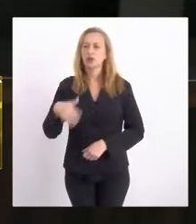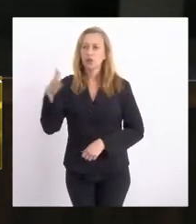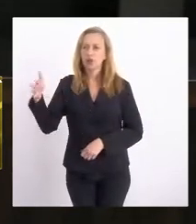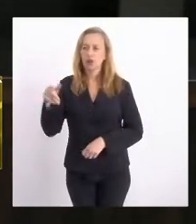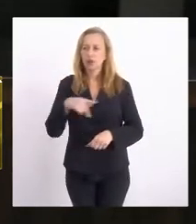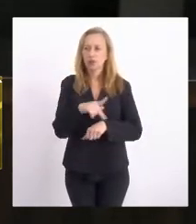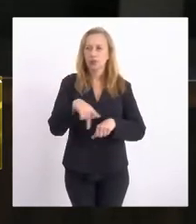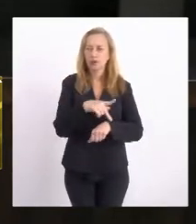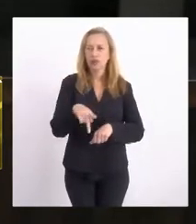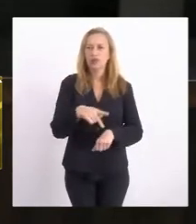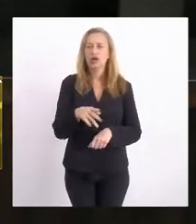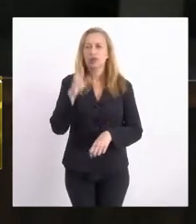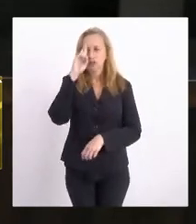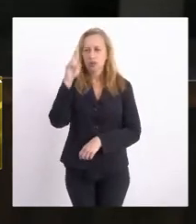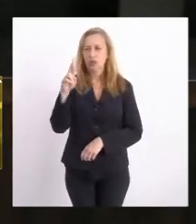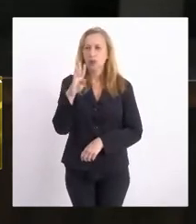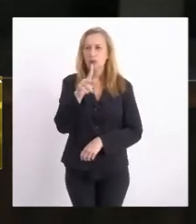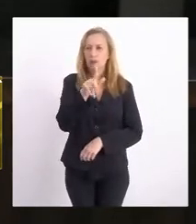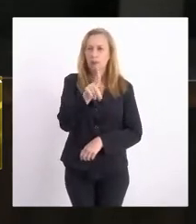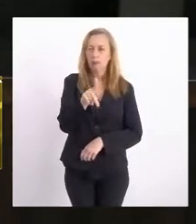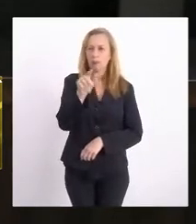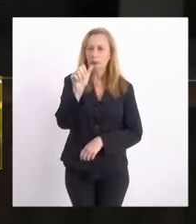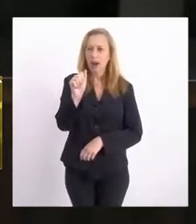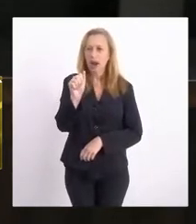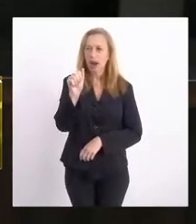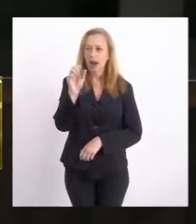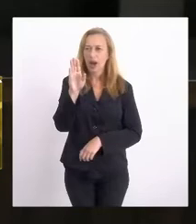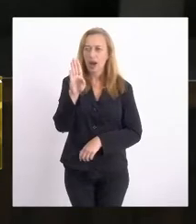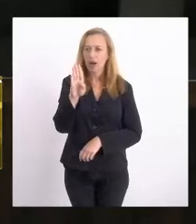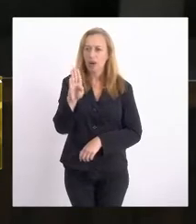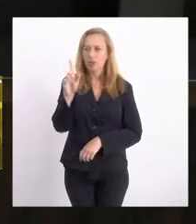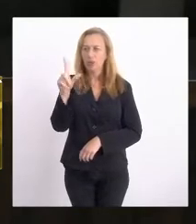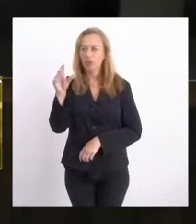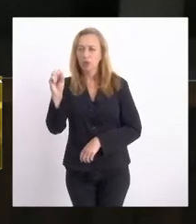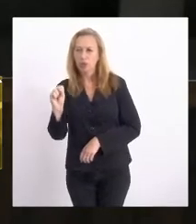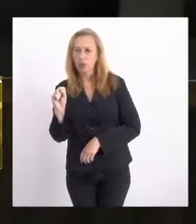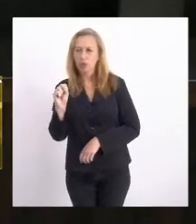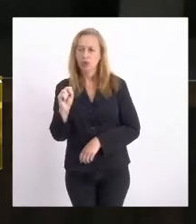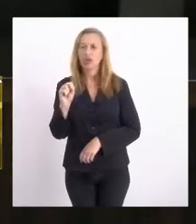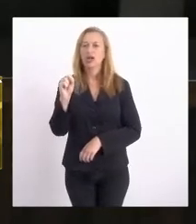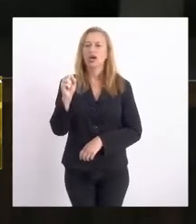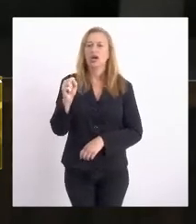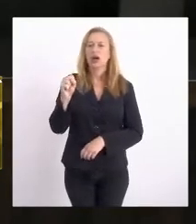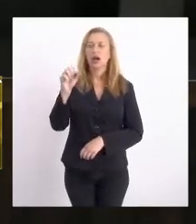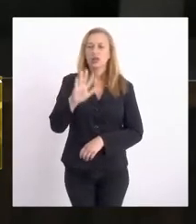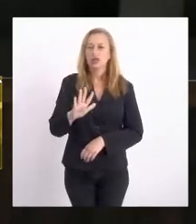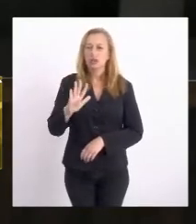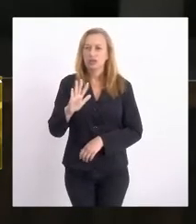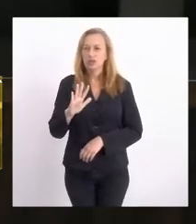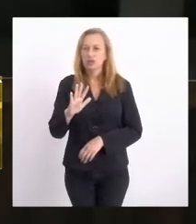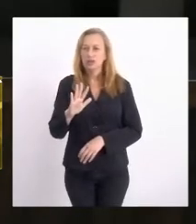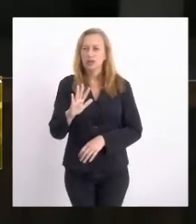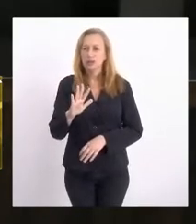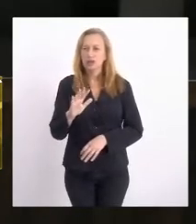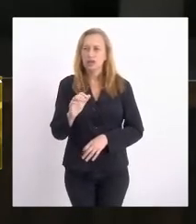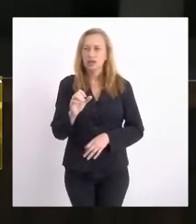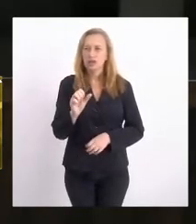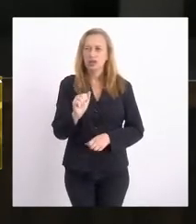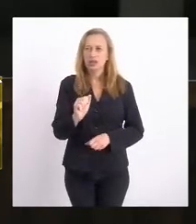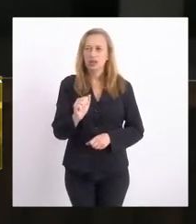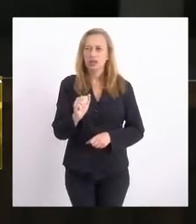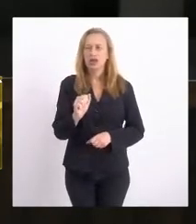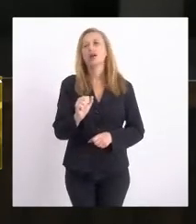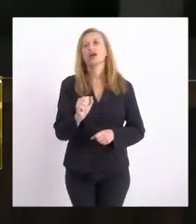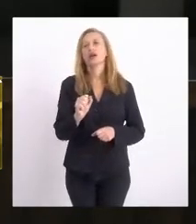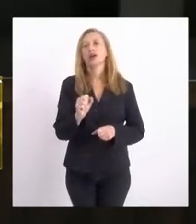o senhor Pablo glitter ele é da Associação Brasileira do jornalista de turismos eu